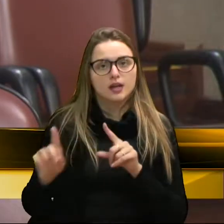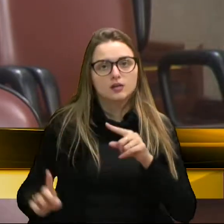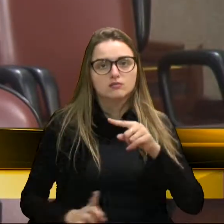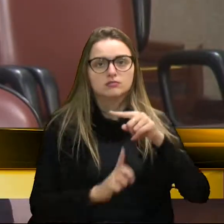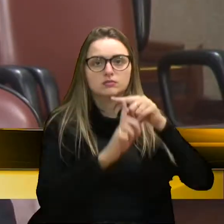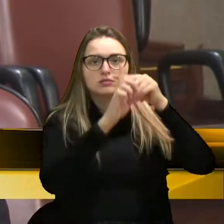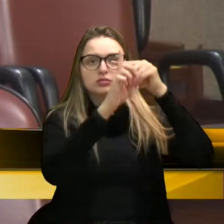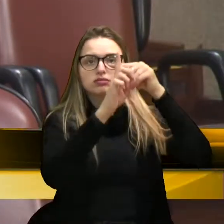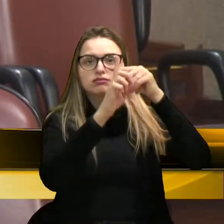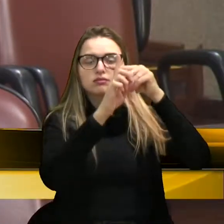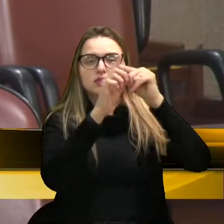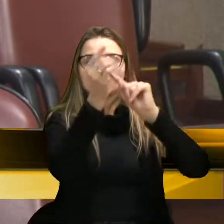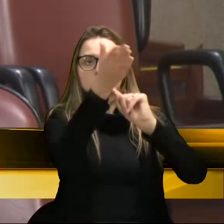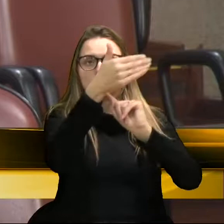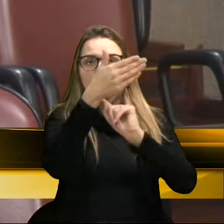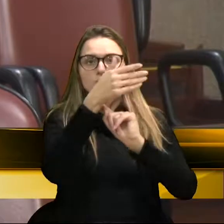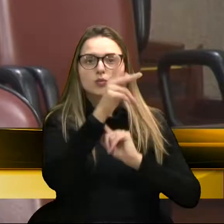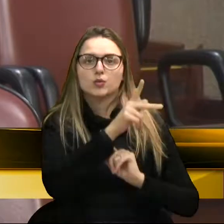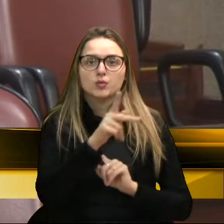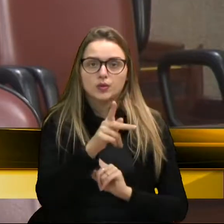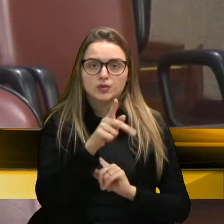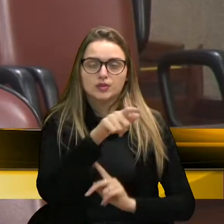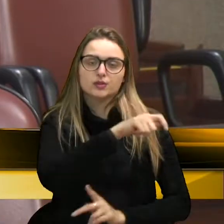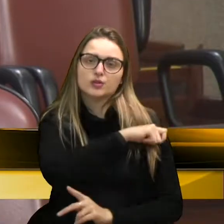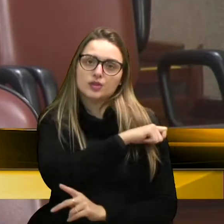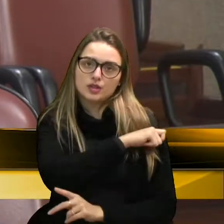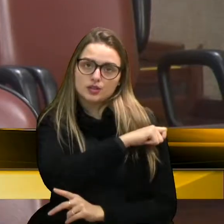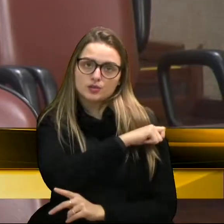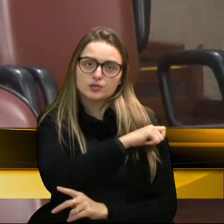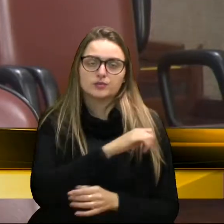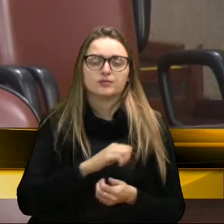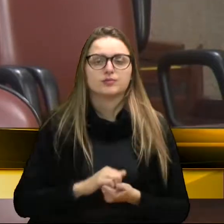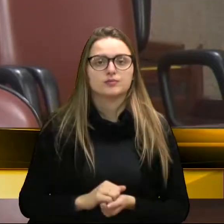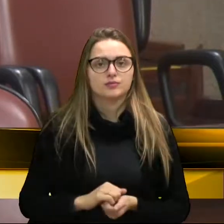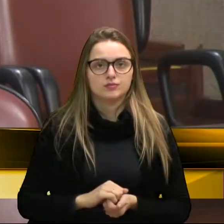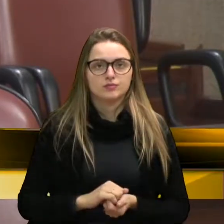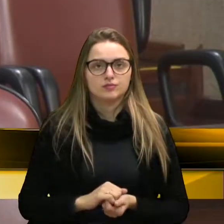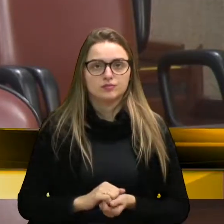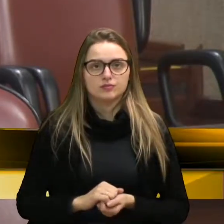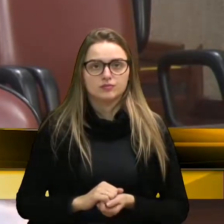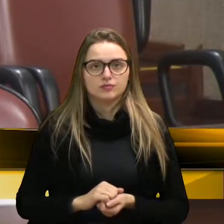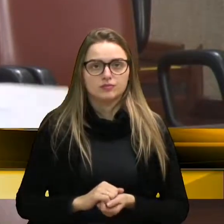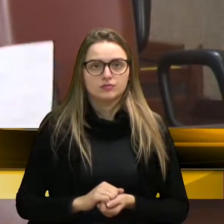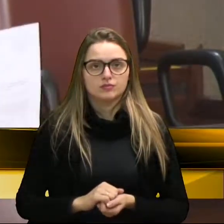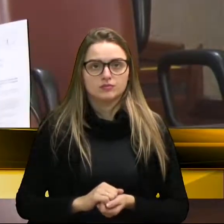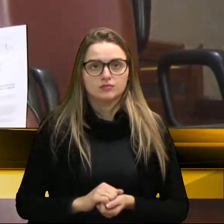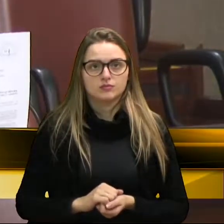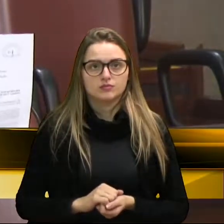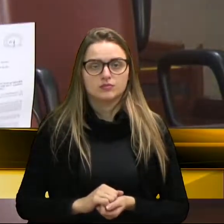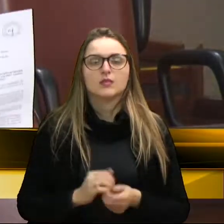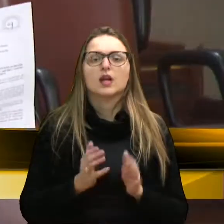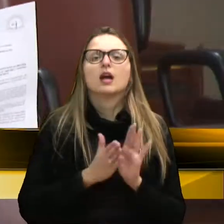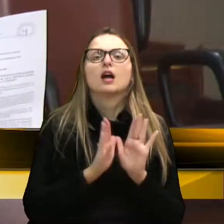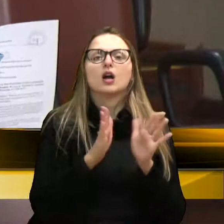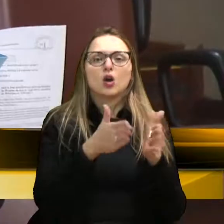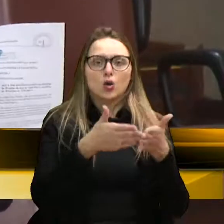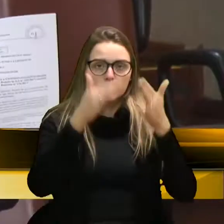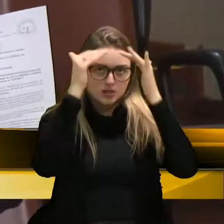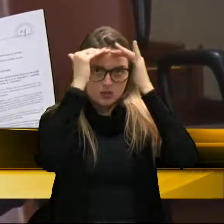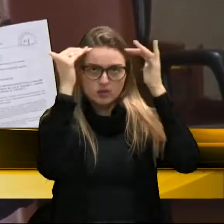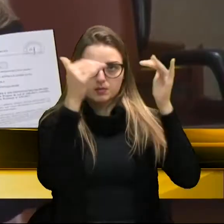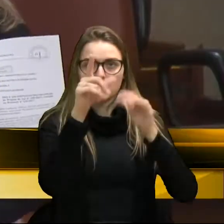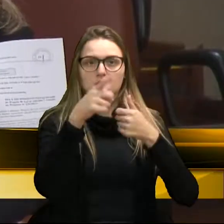e do município por professores e alunos. Esta comissão, respeitando o